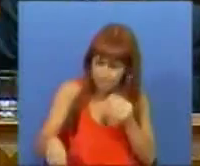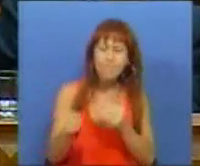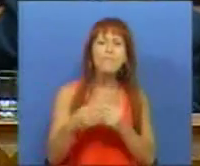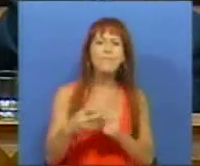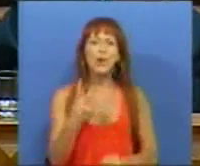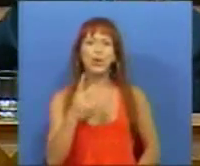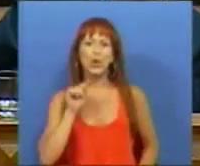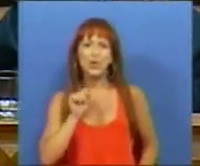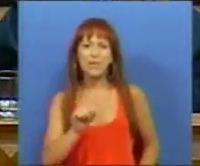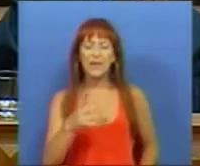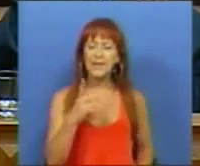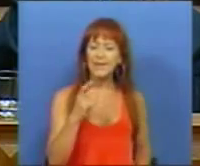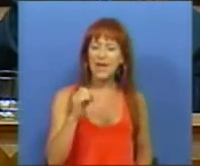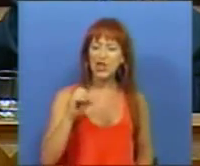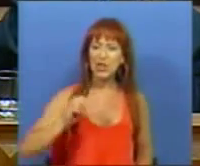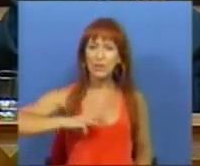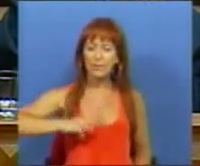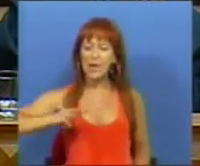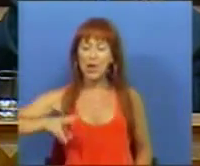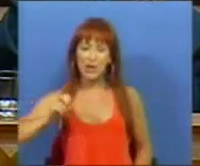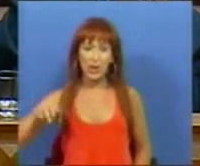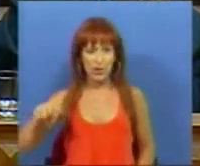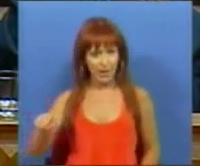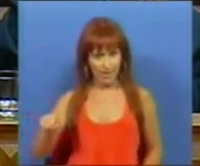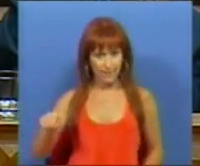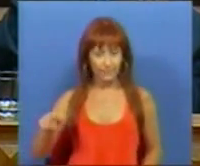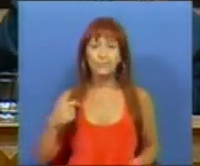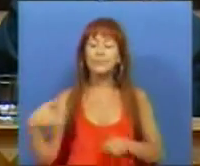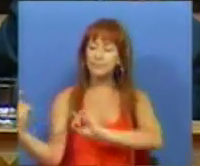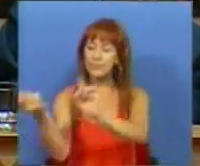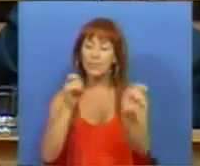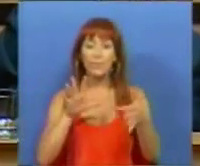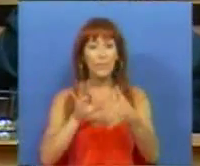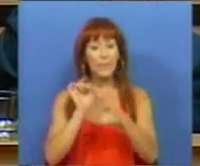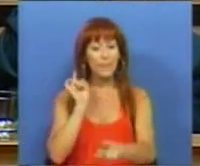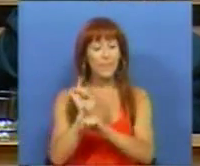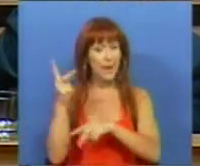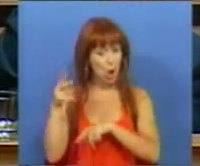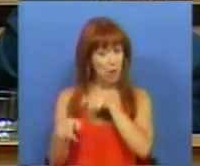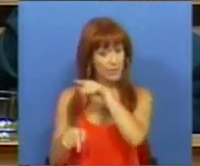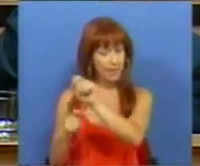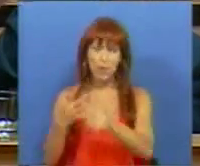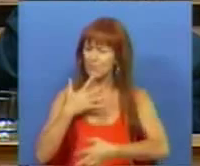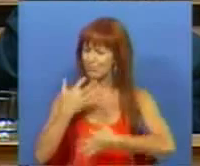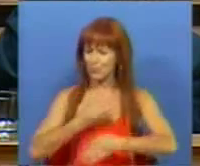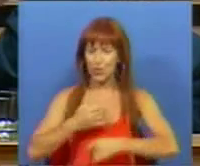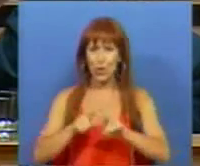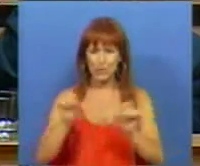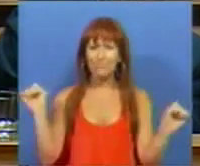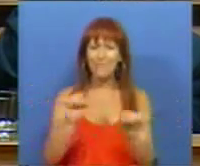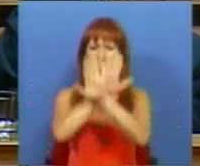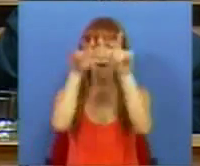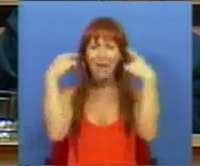de 2.600 milhões de euros. E o debate sobre esse corte foi absolutamente